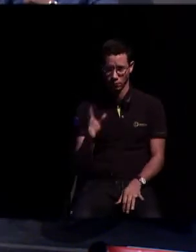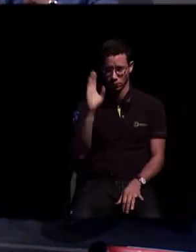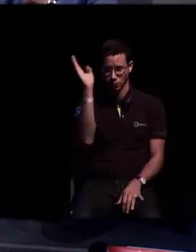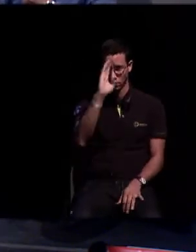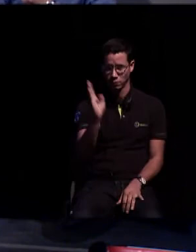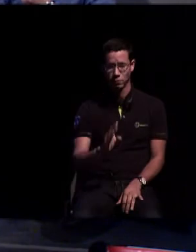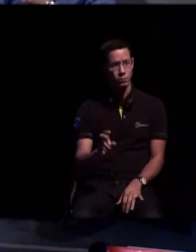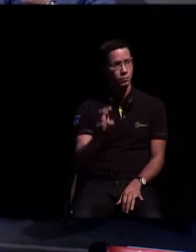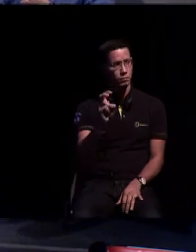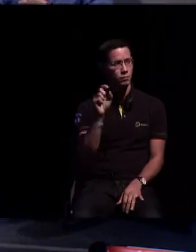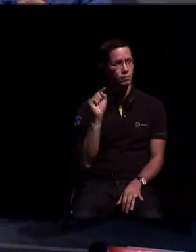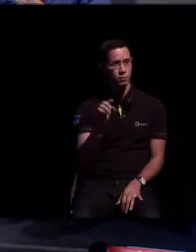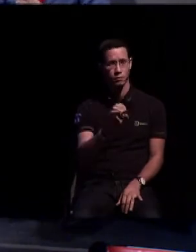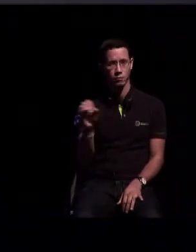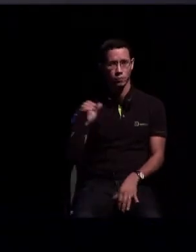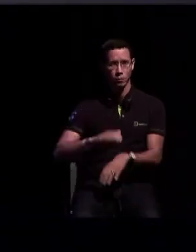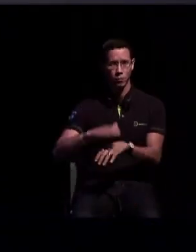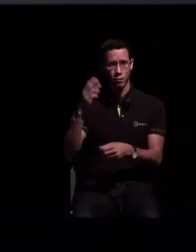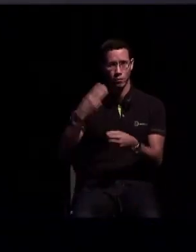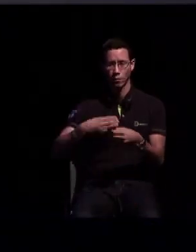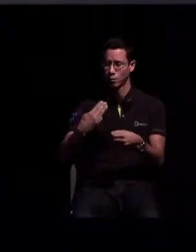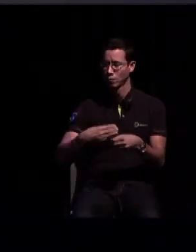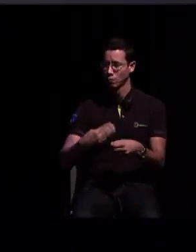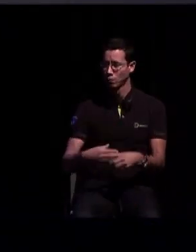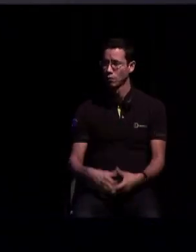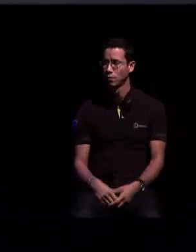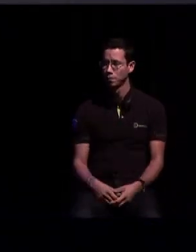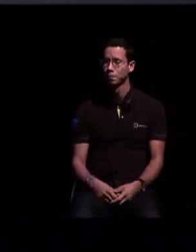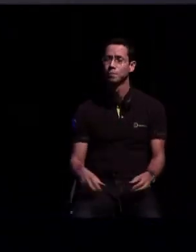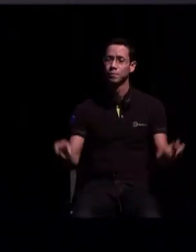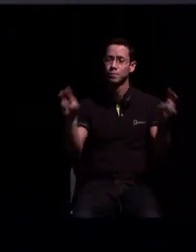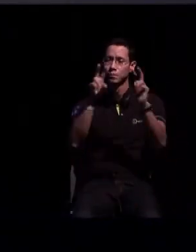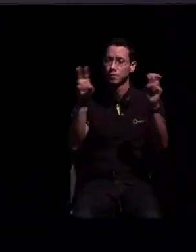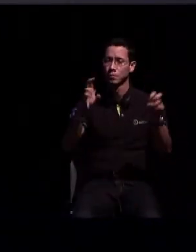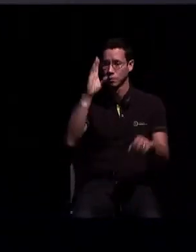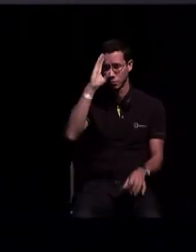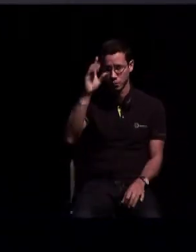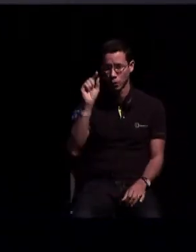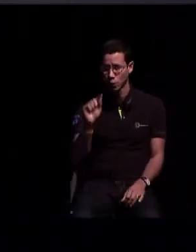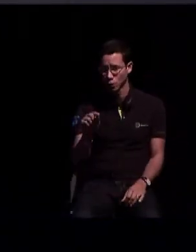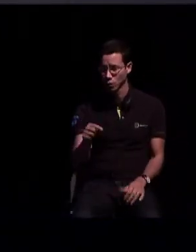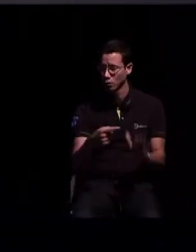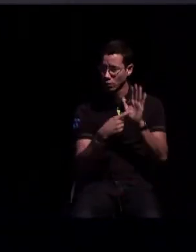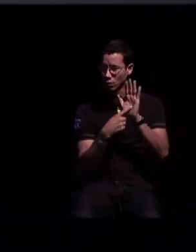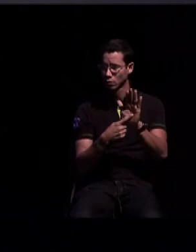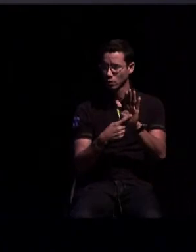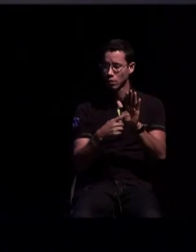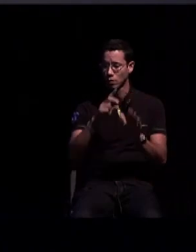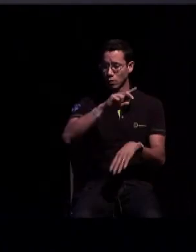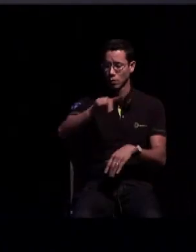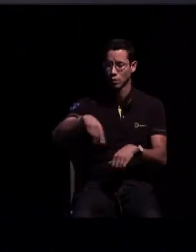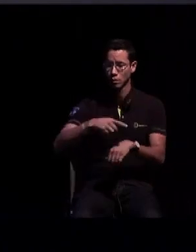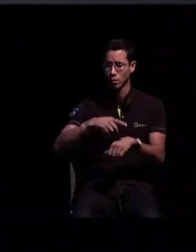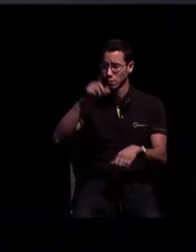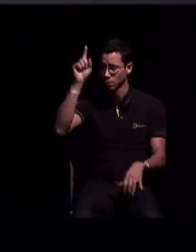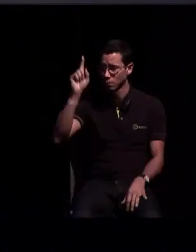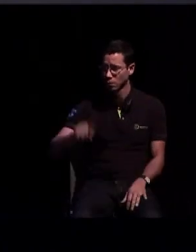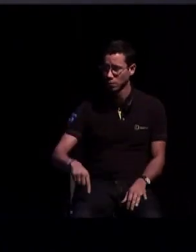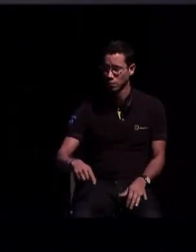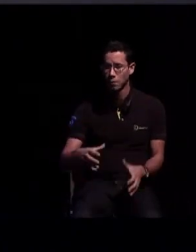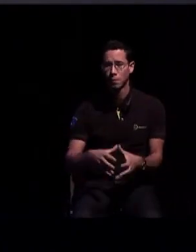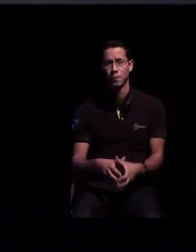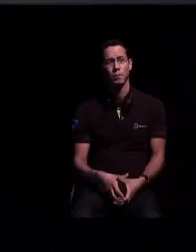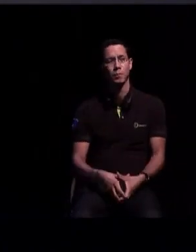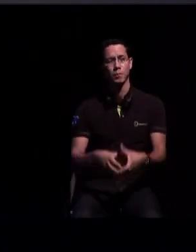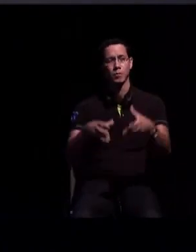mil municípios, etc., etc. Né? A grande questão é você mostrar que esse país é da